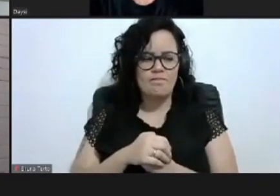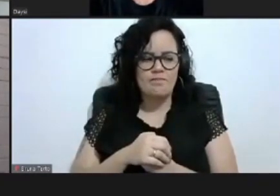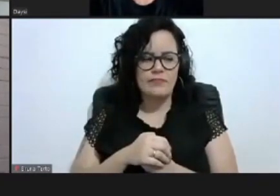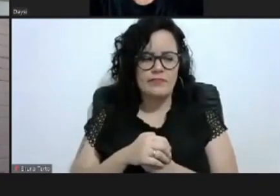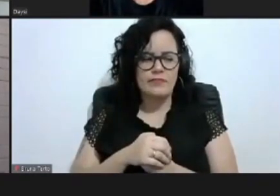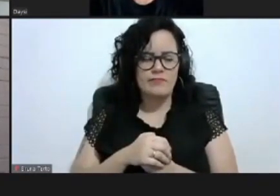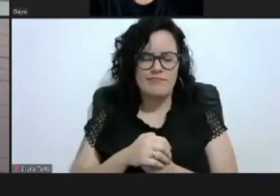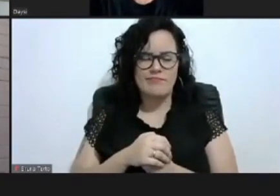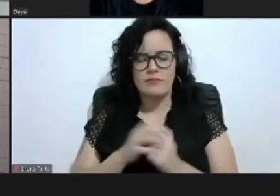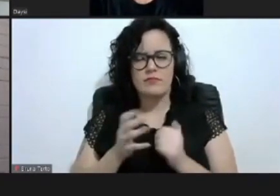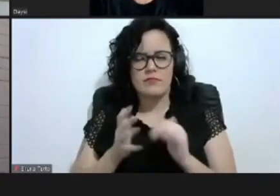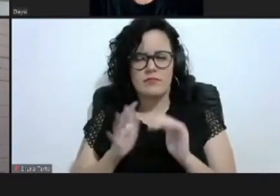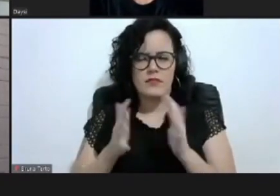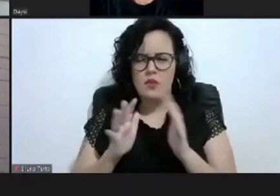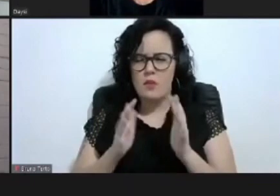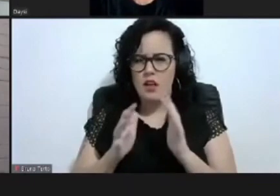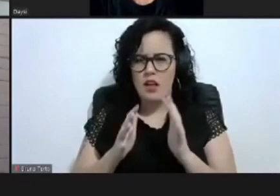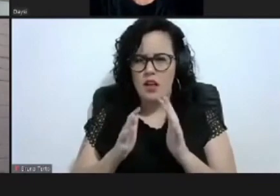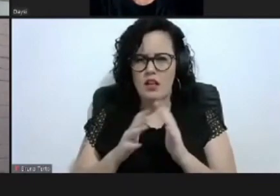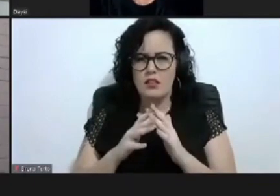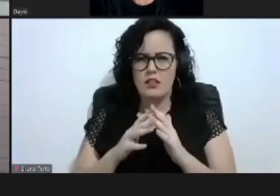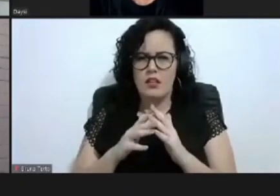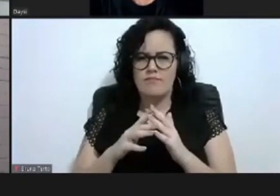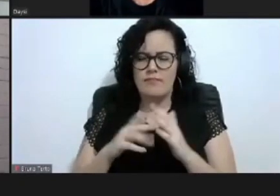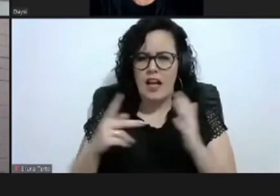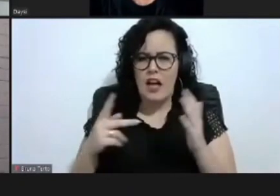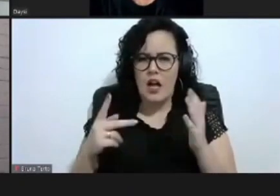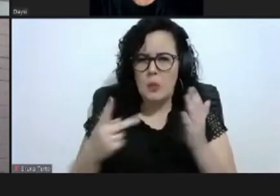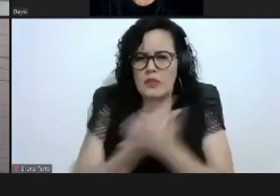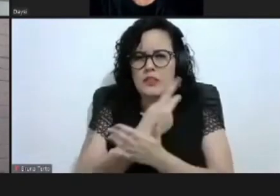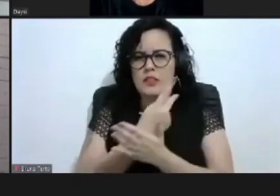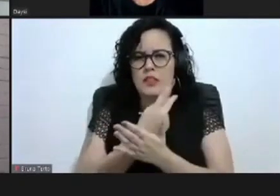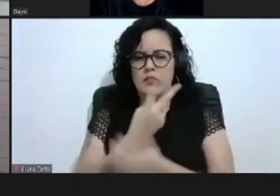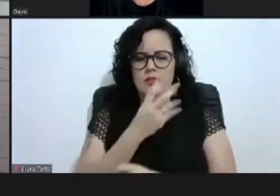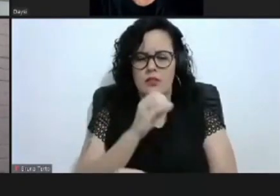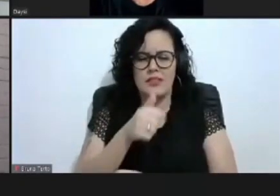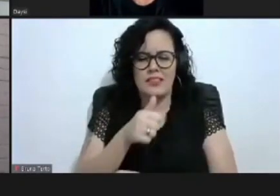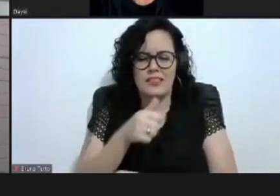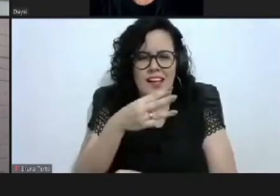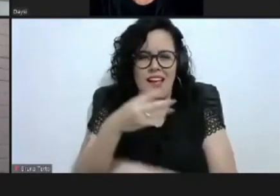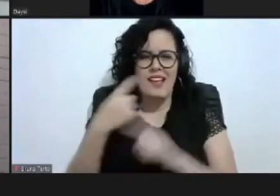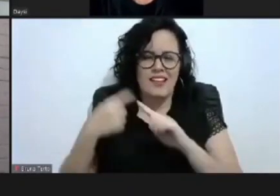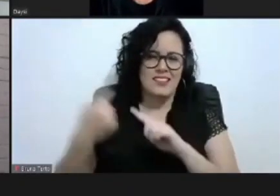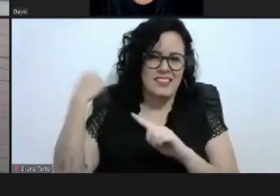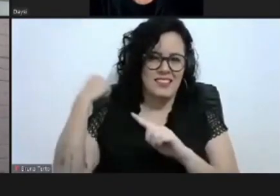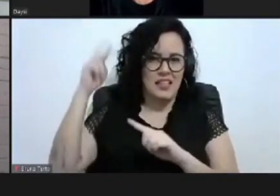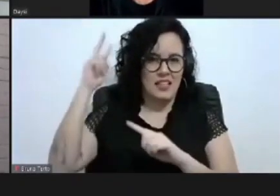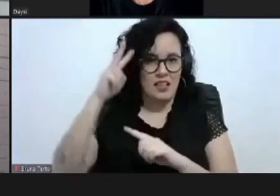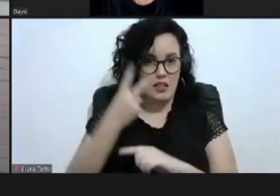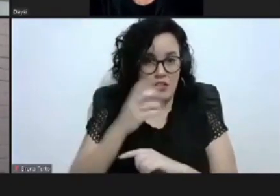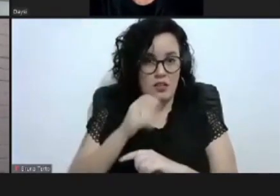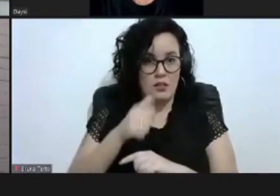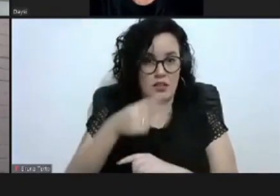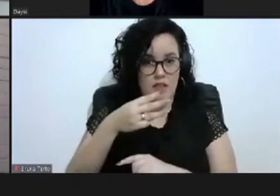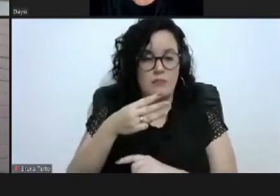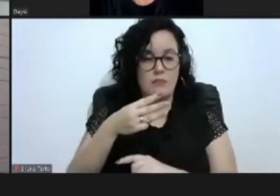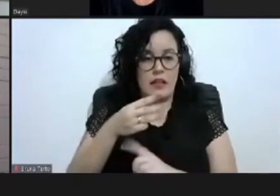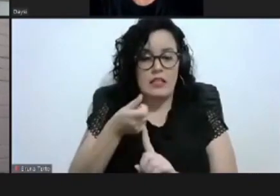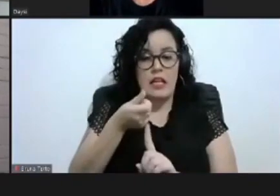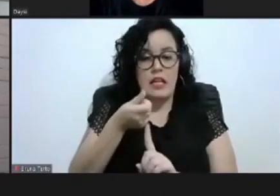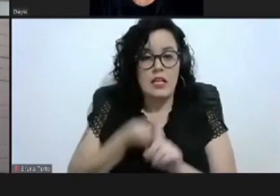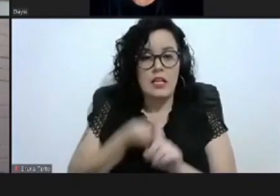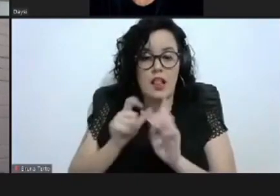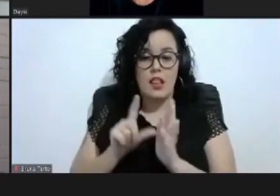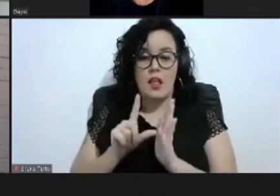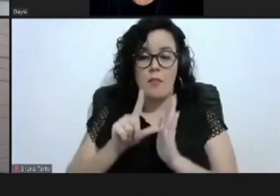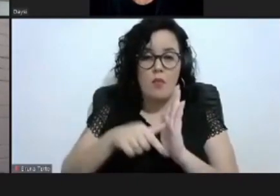menos ali, naquele rompante que veio dos eventos de 2013, imagina para mim uns 6 meses depois daquela agitação